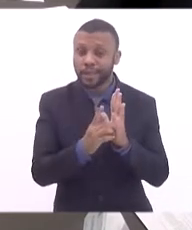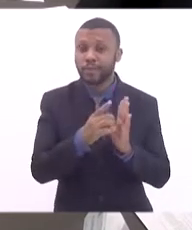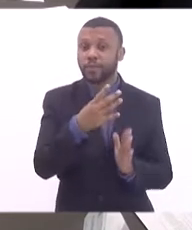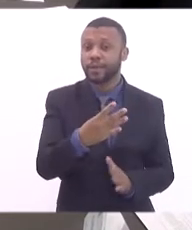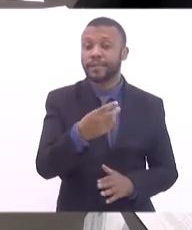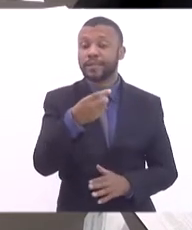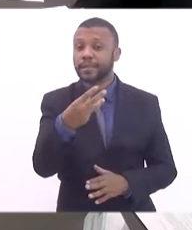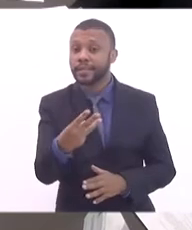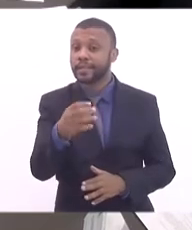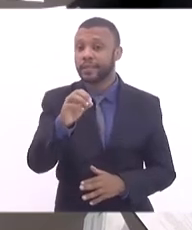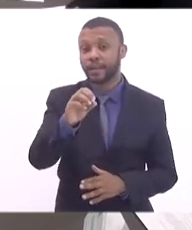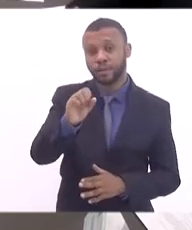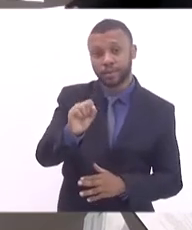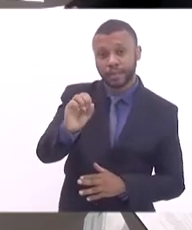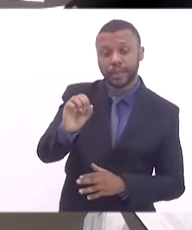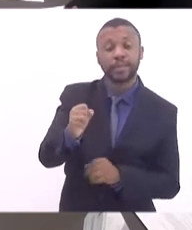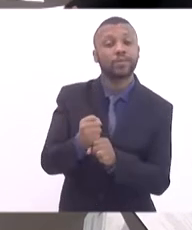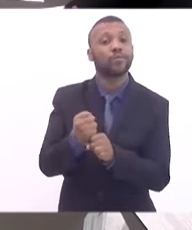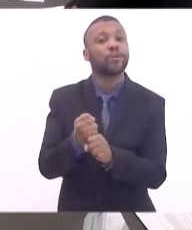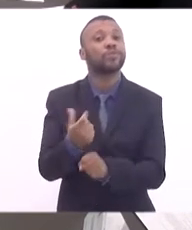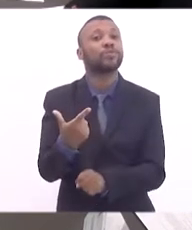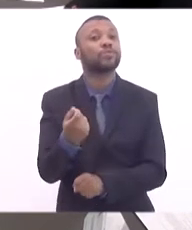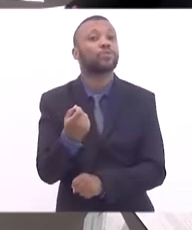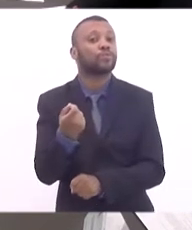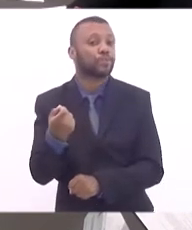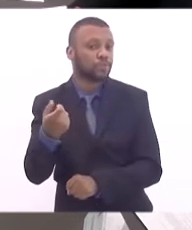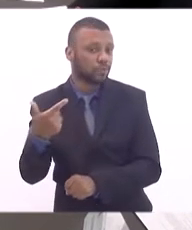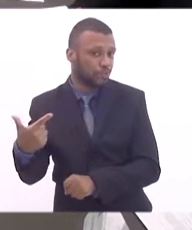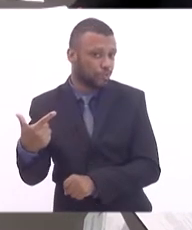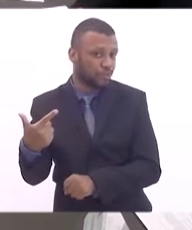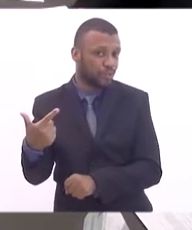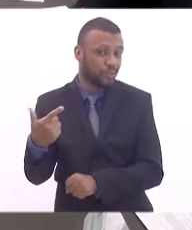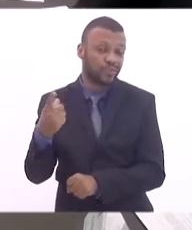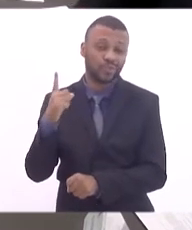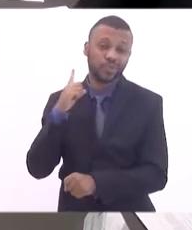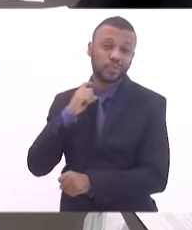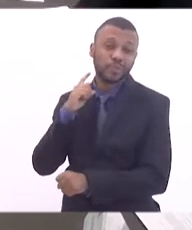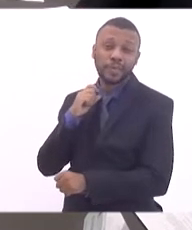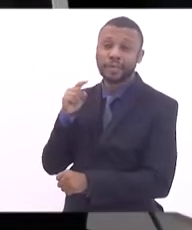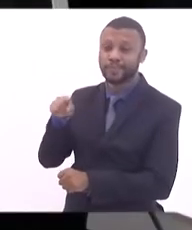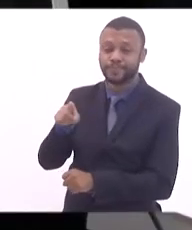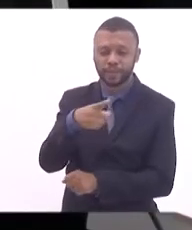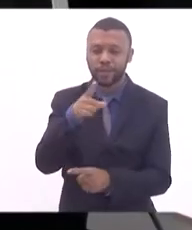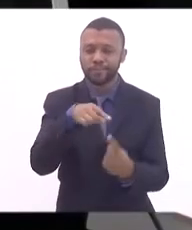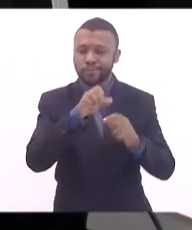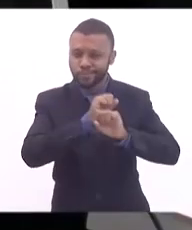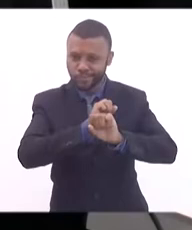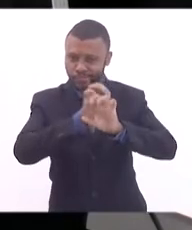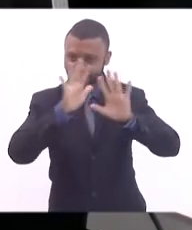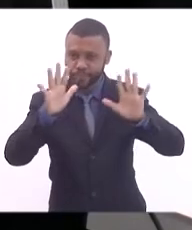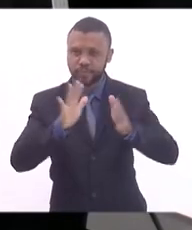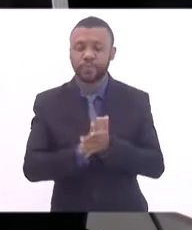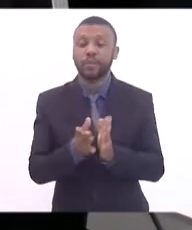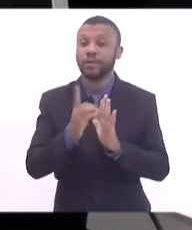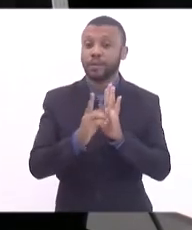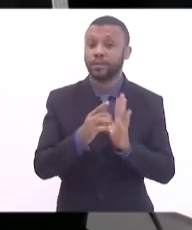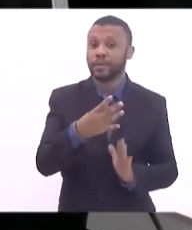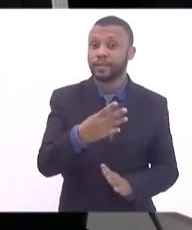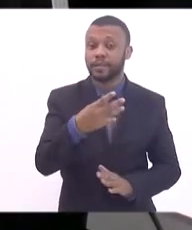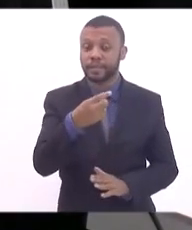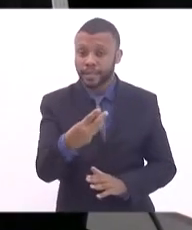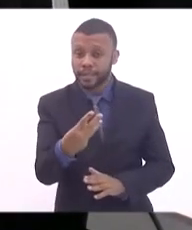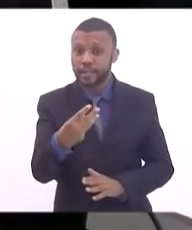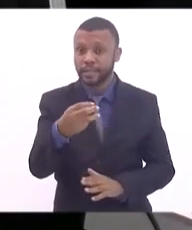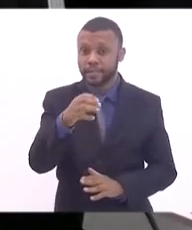de 2002 de Minas Gerais então para esclarecer o decreto 43080 de